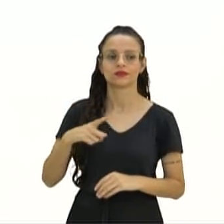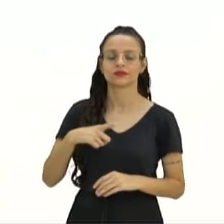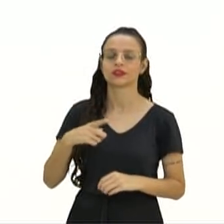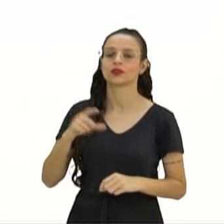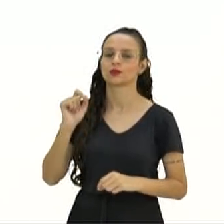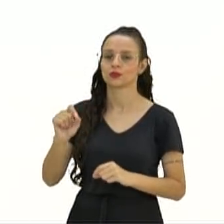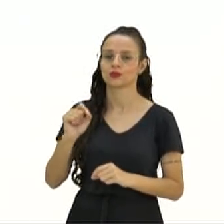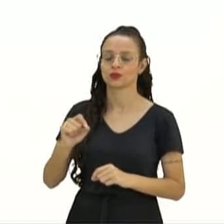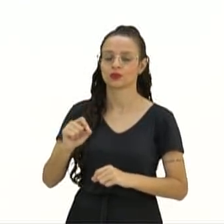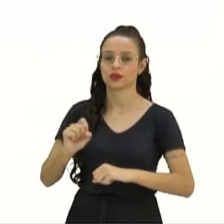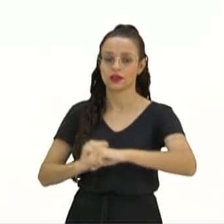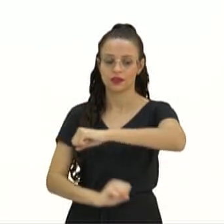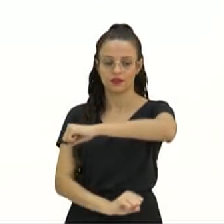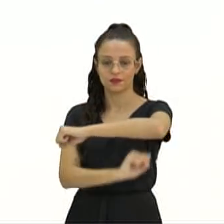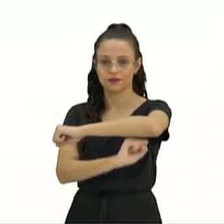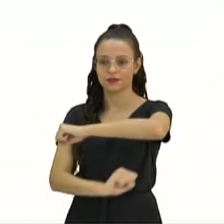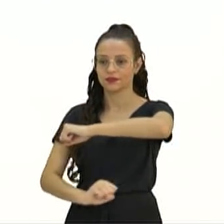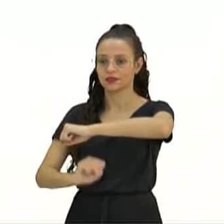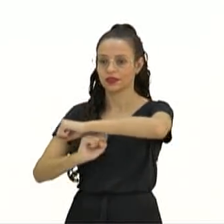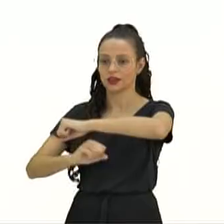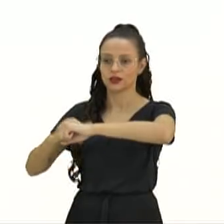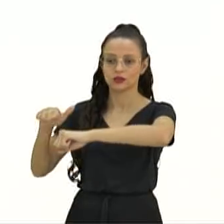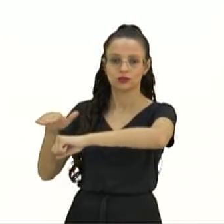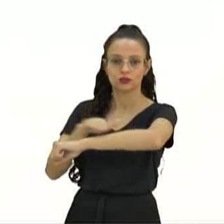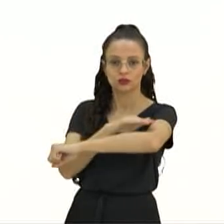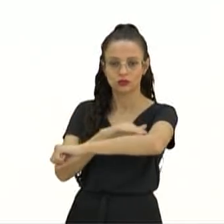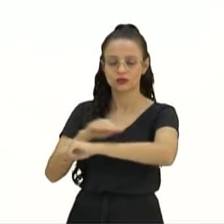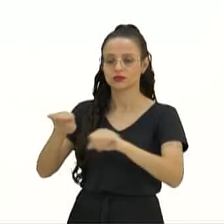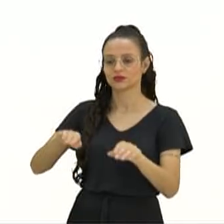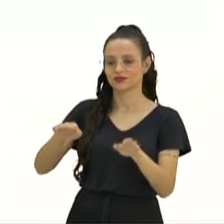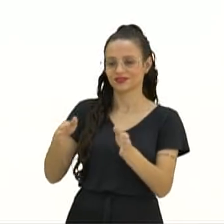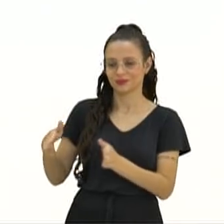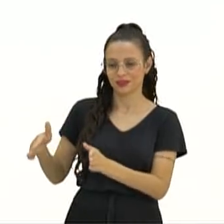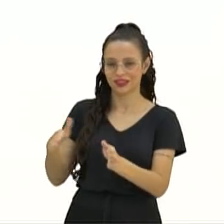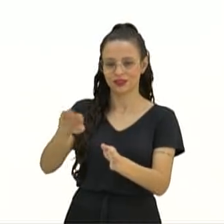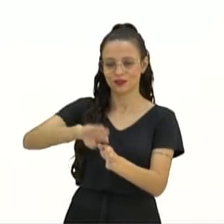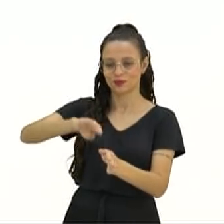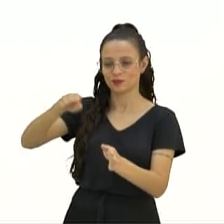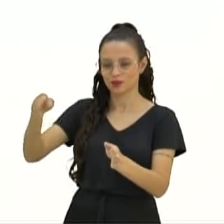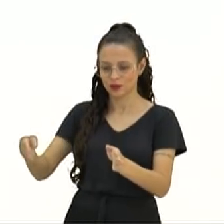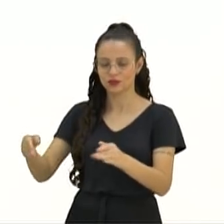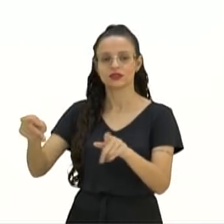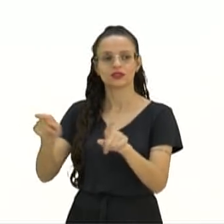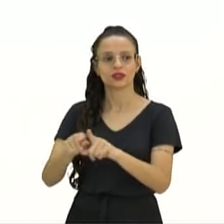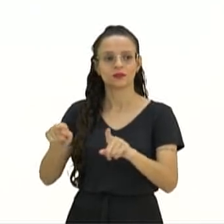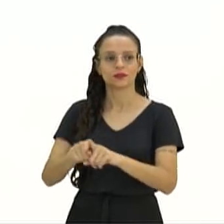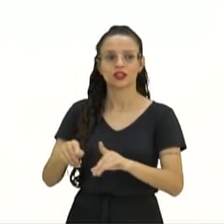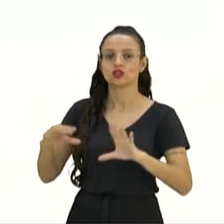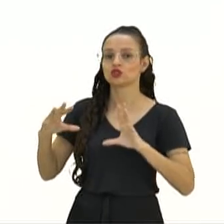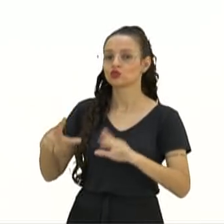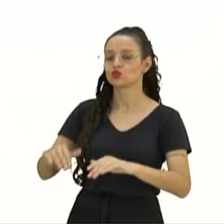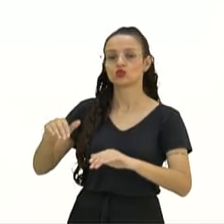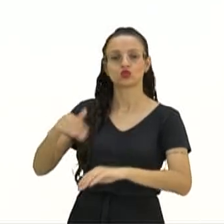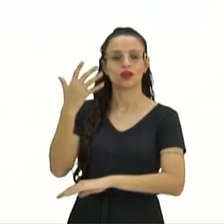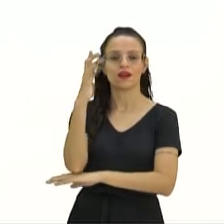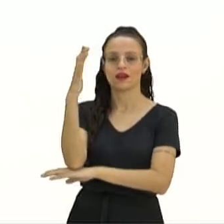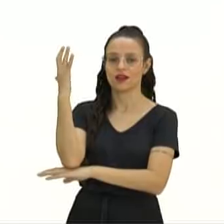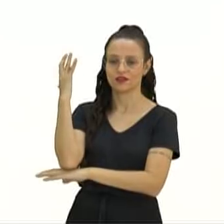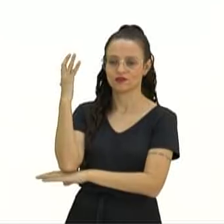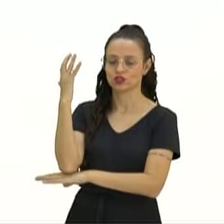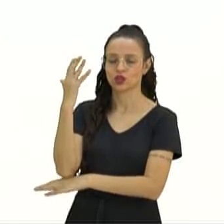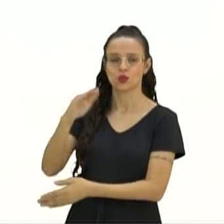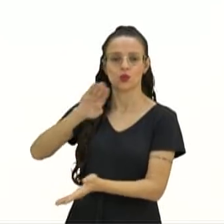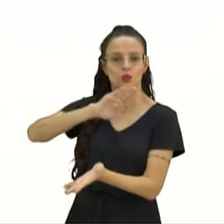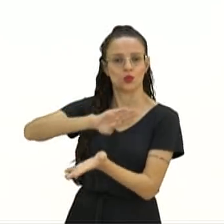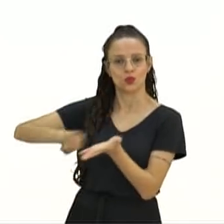de viadutos, estradas, além da ponte que já estava ali, a retirada total ali da vegetação, daquela